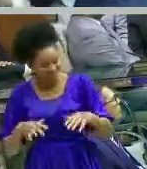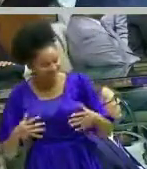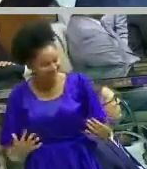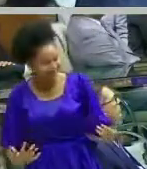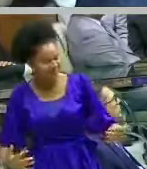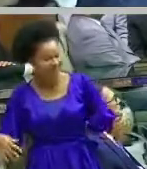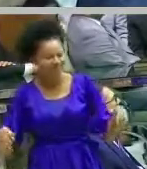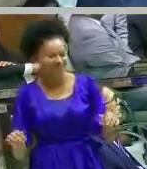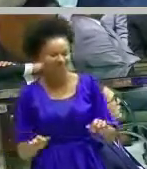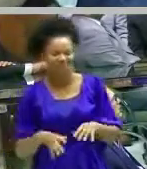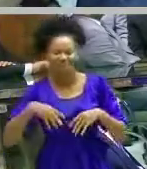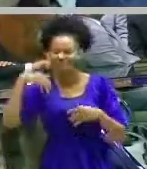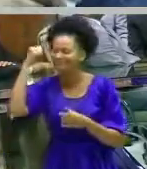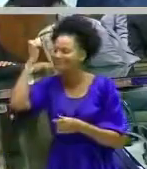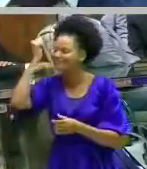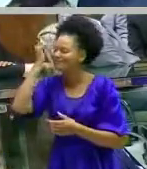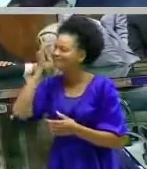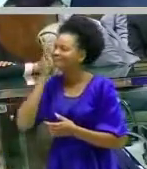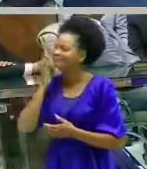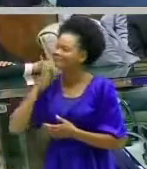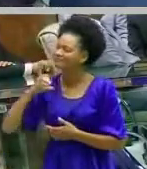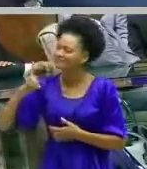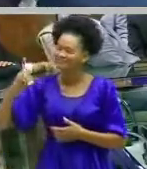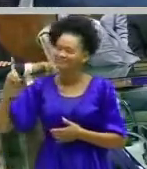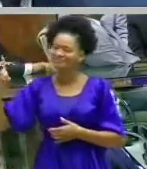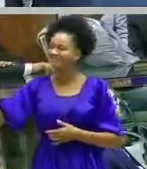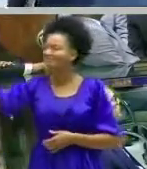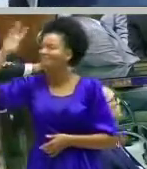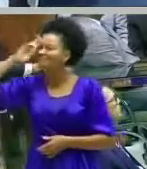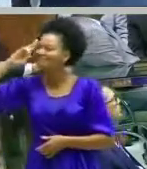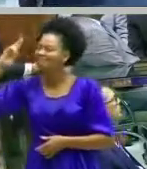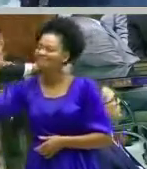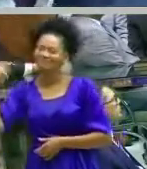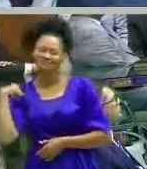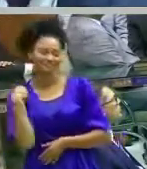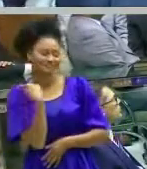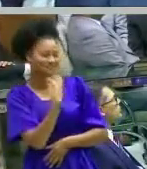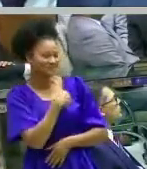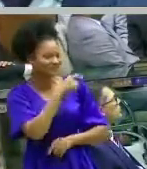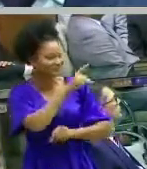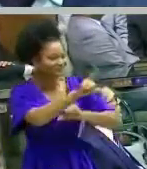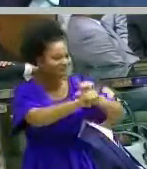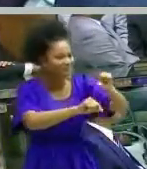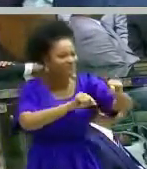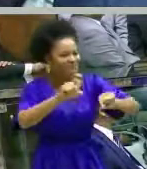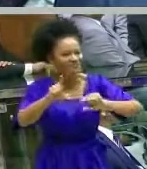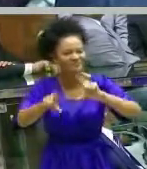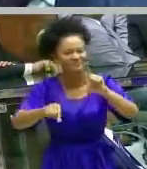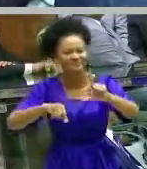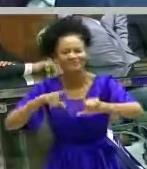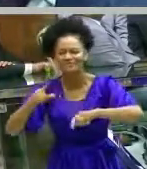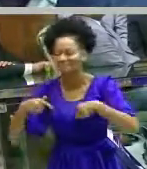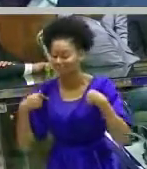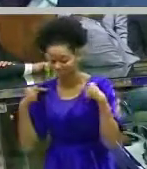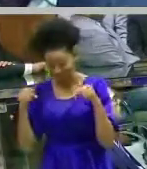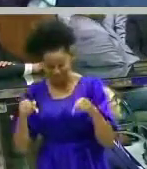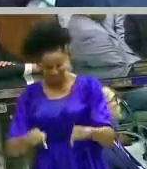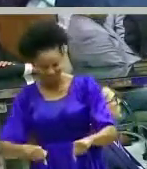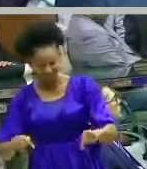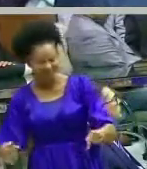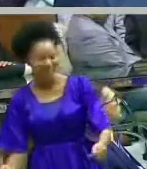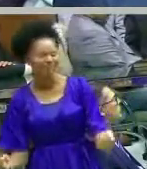Graças a Deus que Ele nos escolheu, não é, irmãos? Para estar aqui dando glórias ao Seu